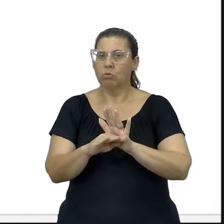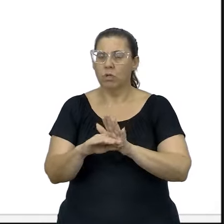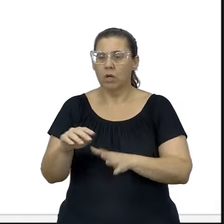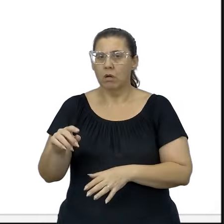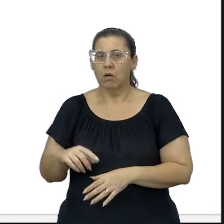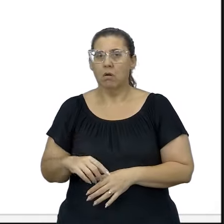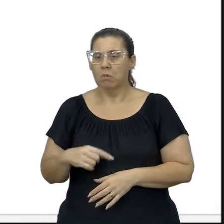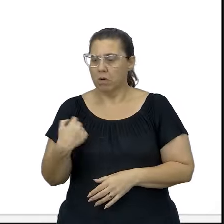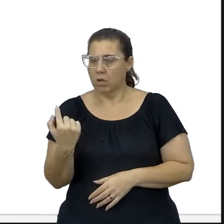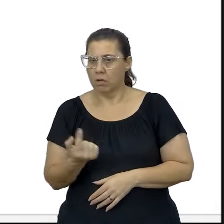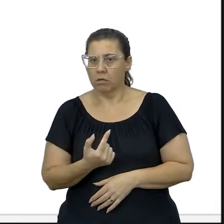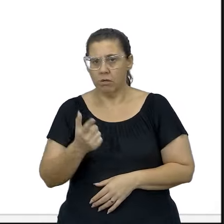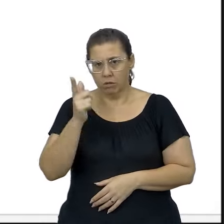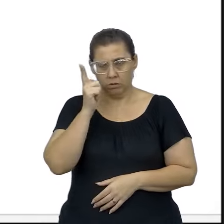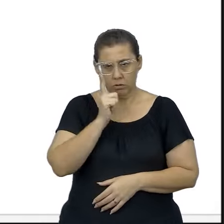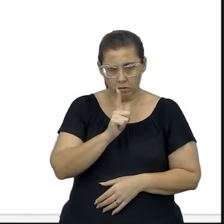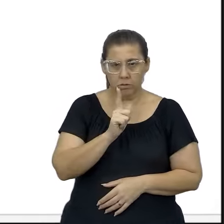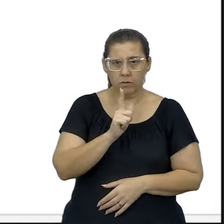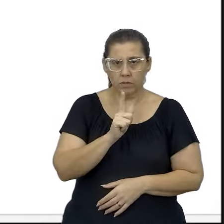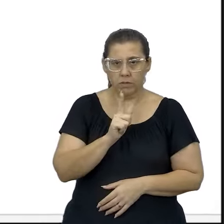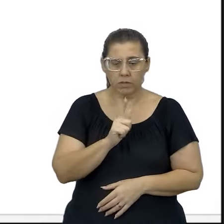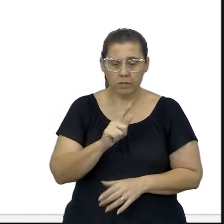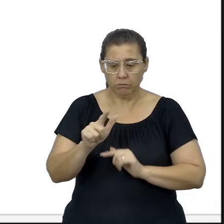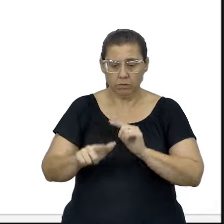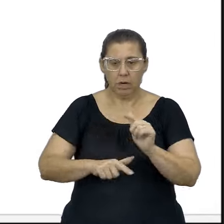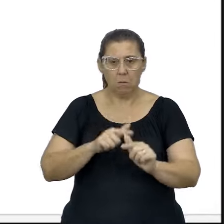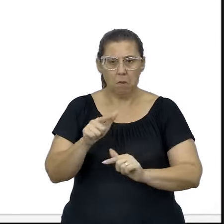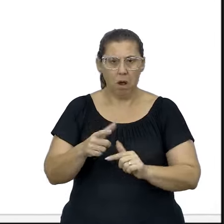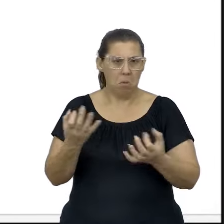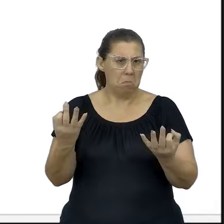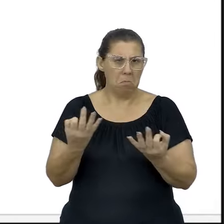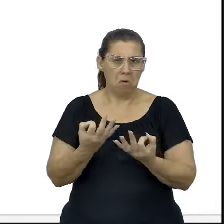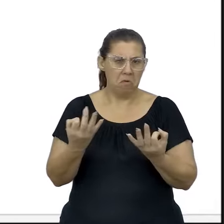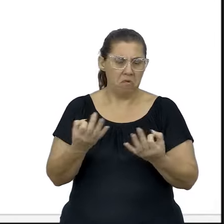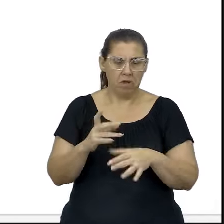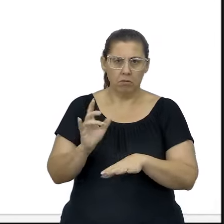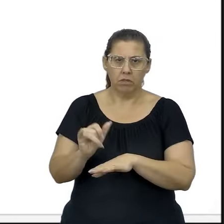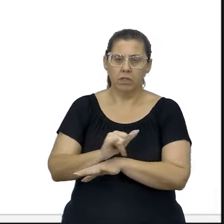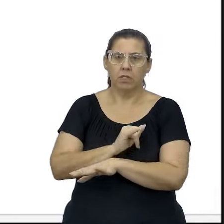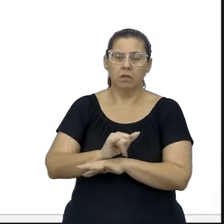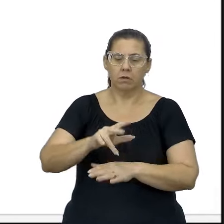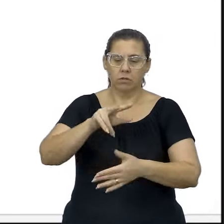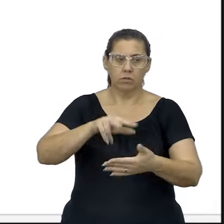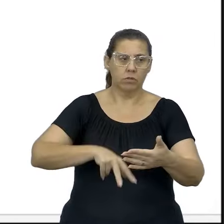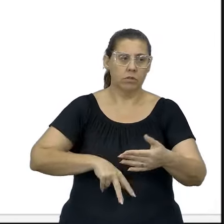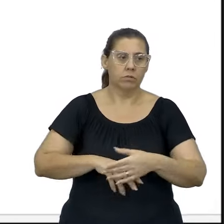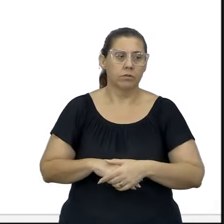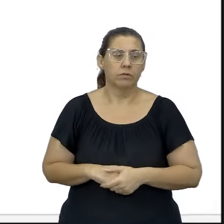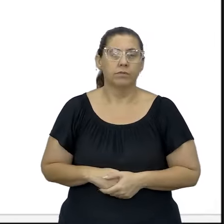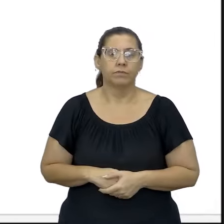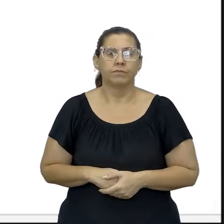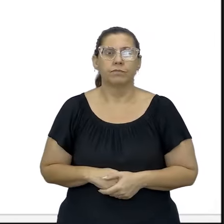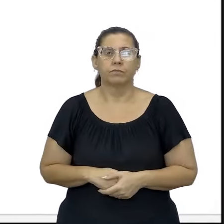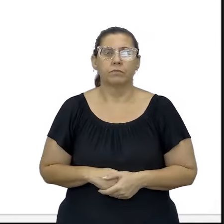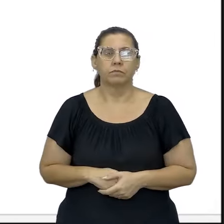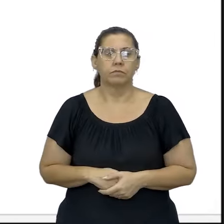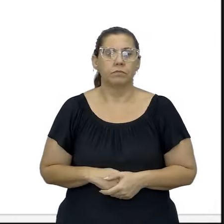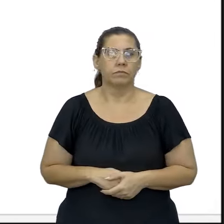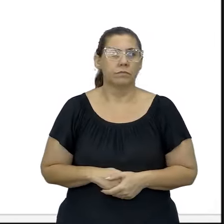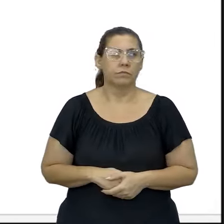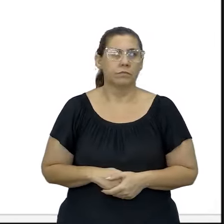gente dá condições a esse trabalho com as estratégias de leitura. Bom,